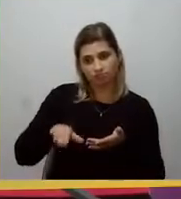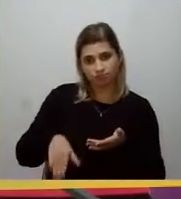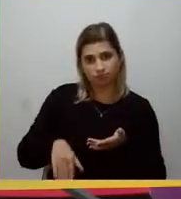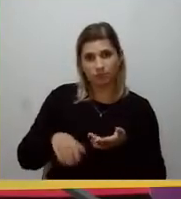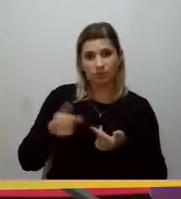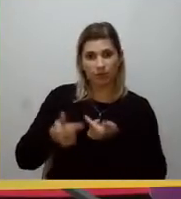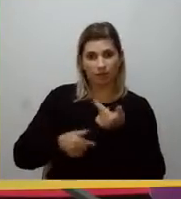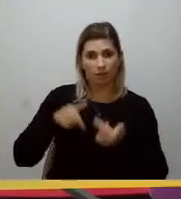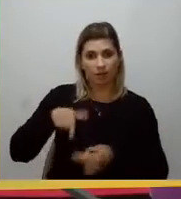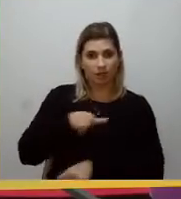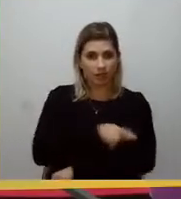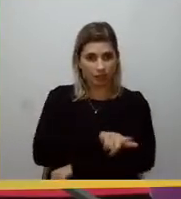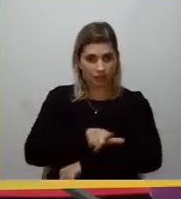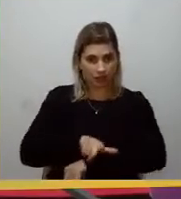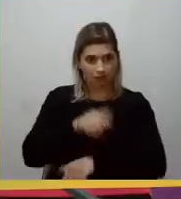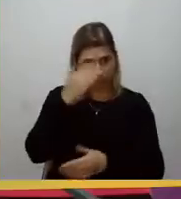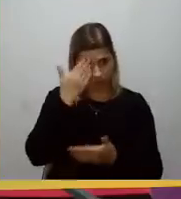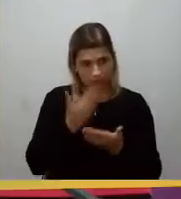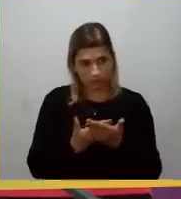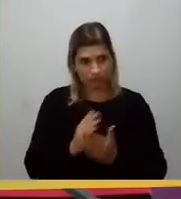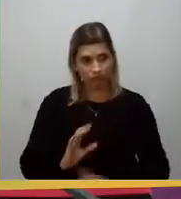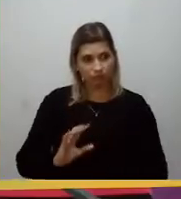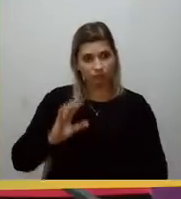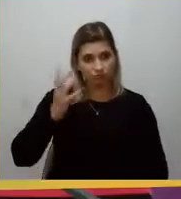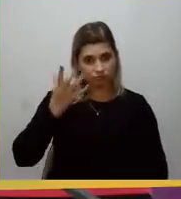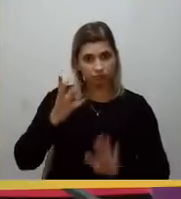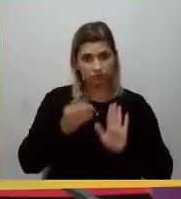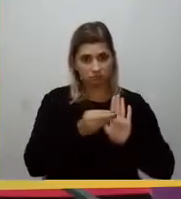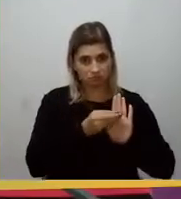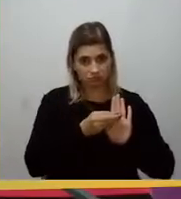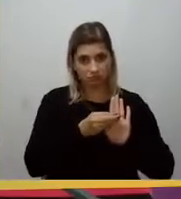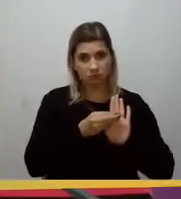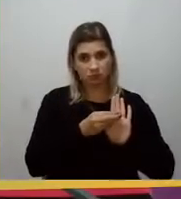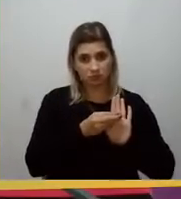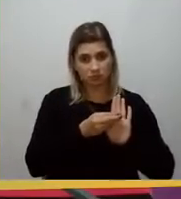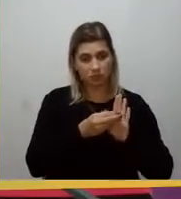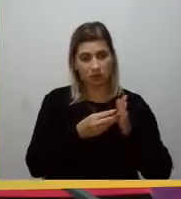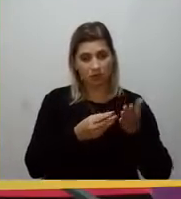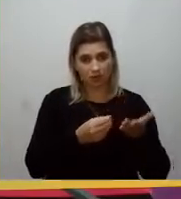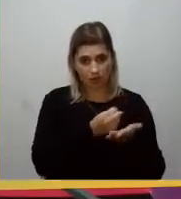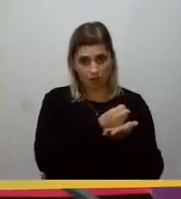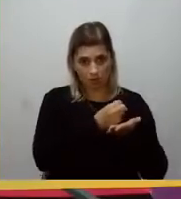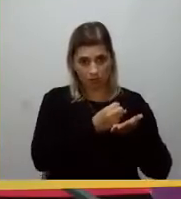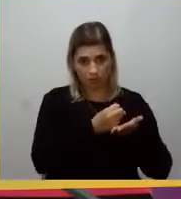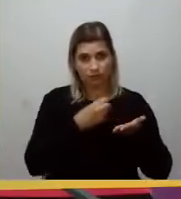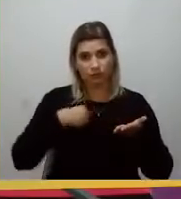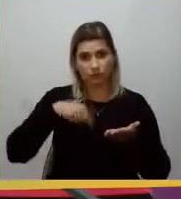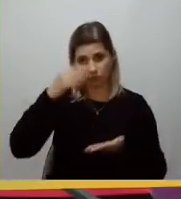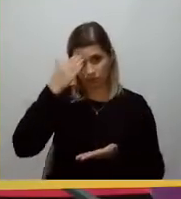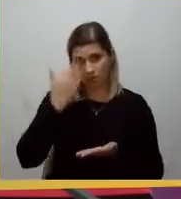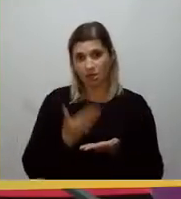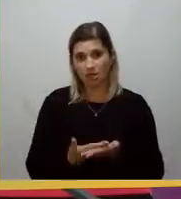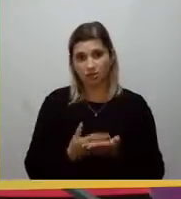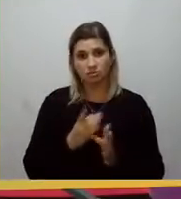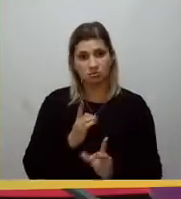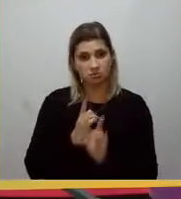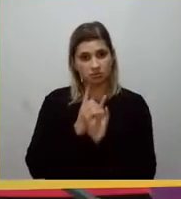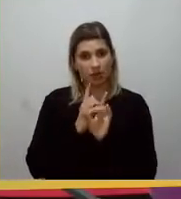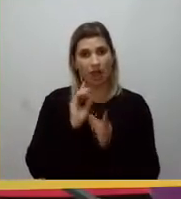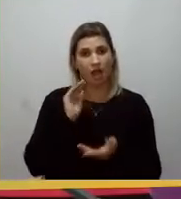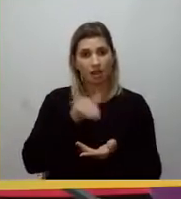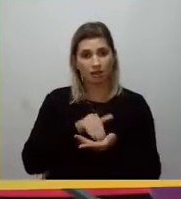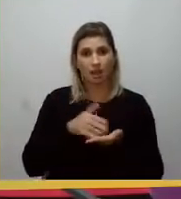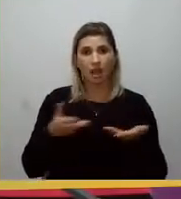senhor acredita que isso aconteceu, de fato, quando essa cláusula foi colocada e que era o que a gente acredita e constatou até o presente momento o